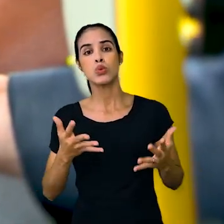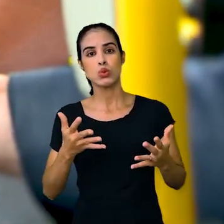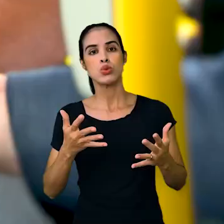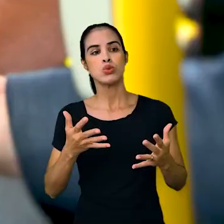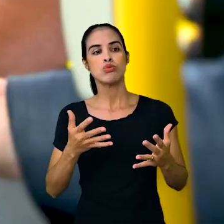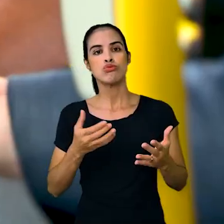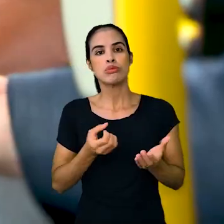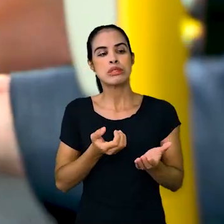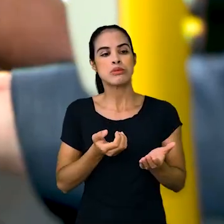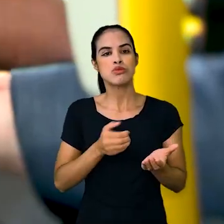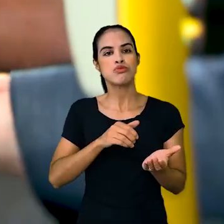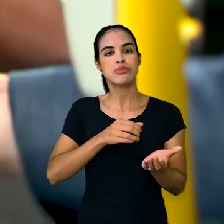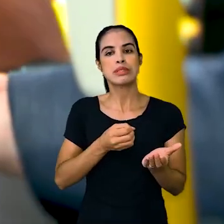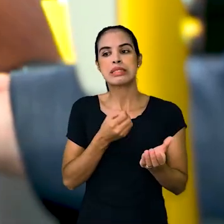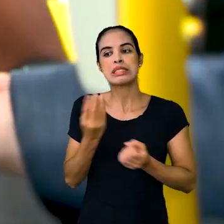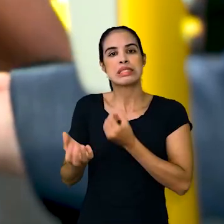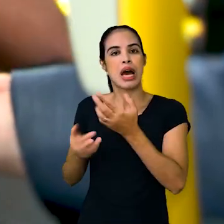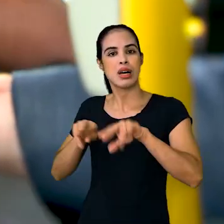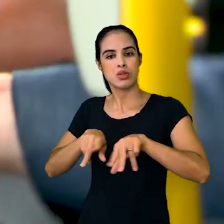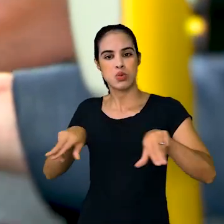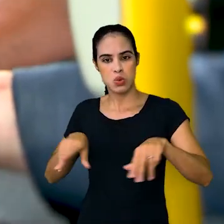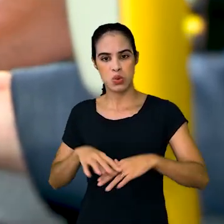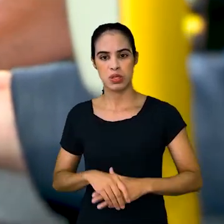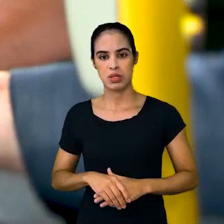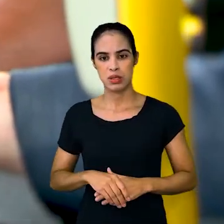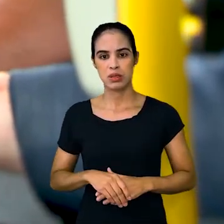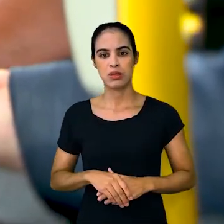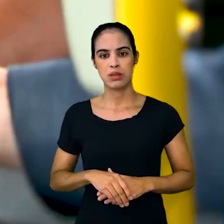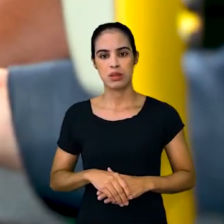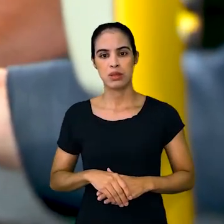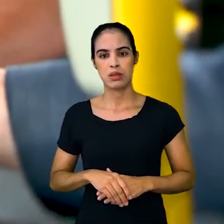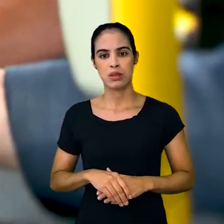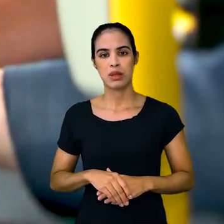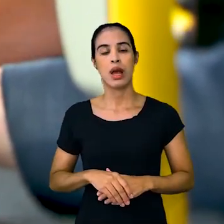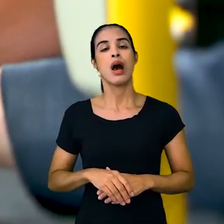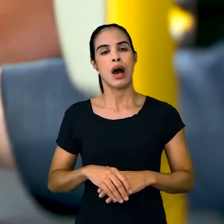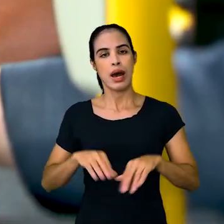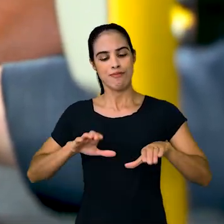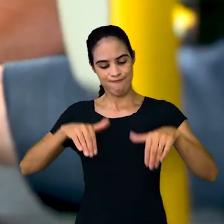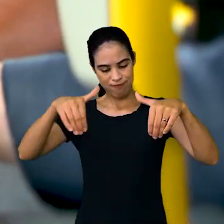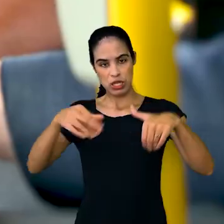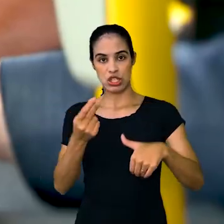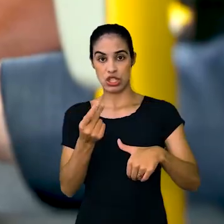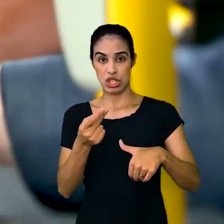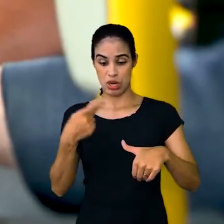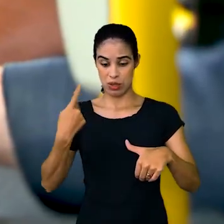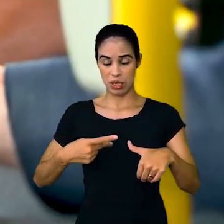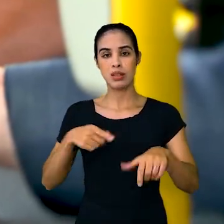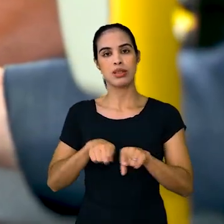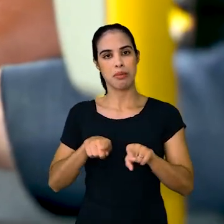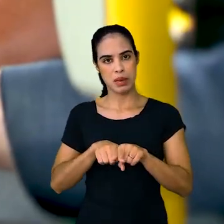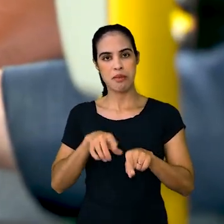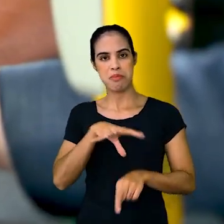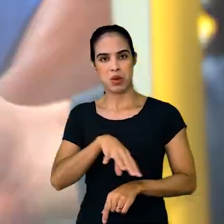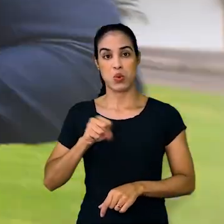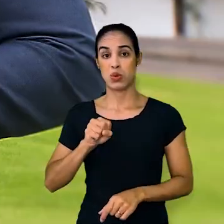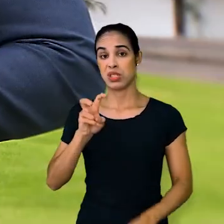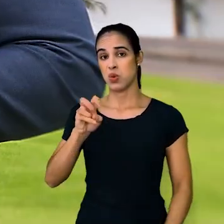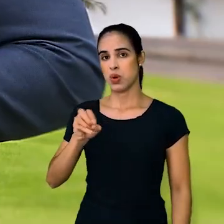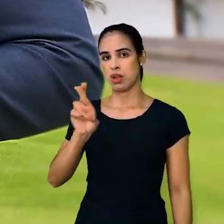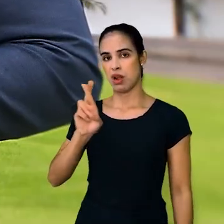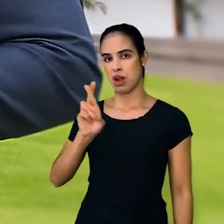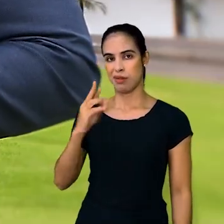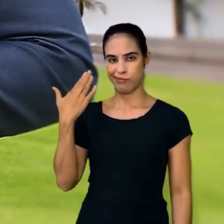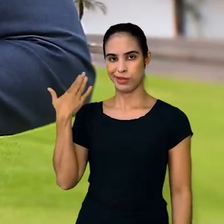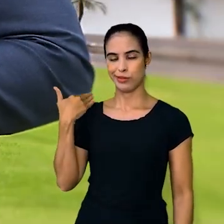o motorista, né? Aí pulou a roleta e aí me assaltou, pegou o dinheiro do caixa. R$50 na época.